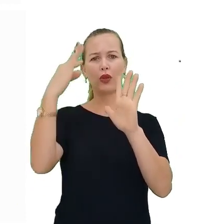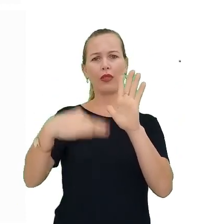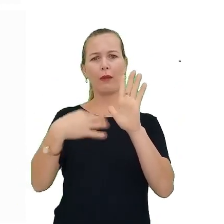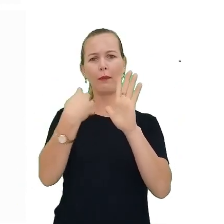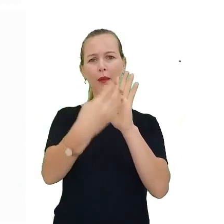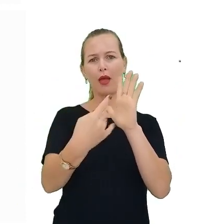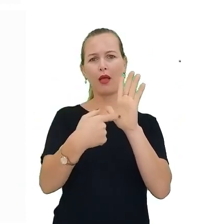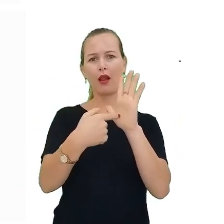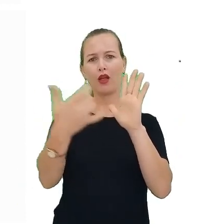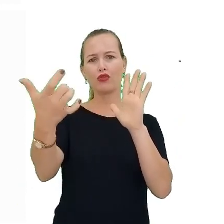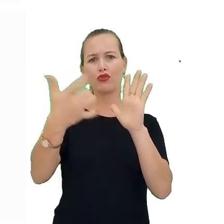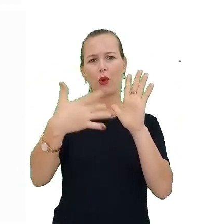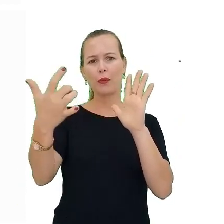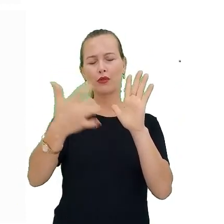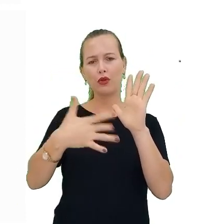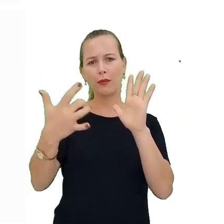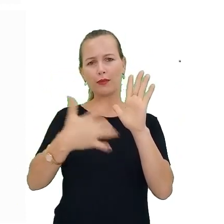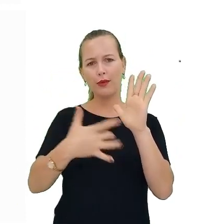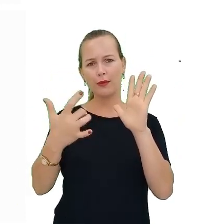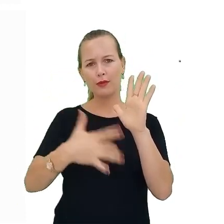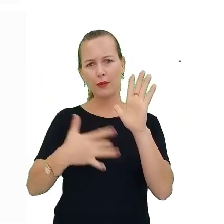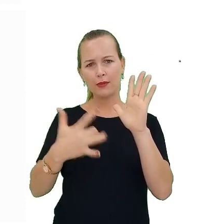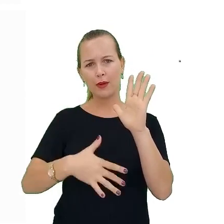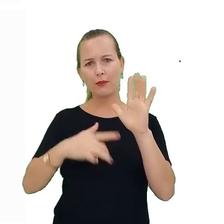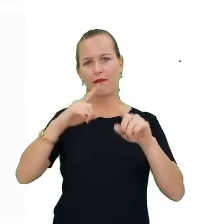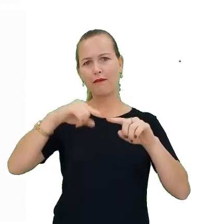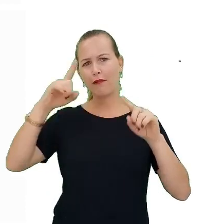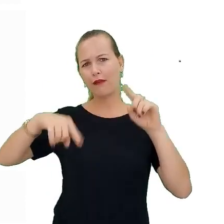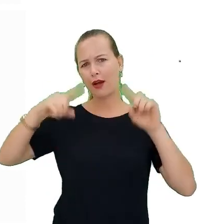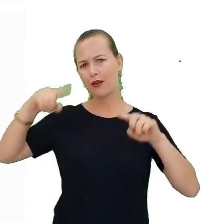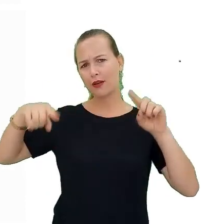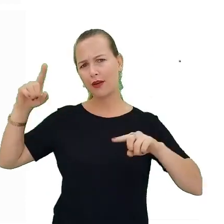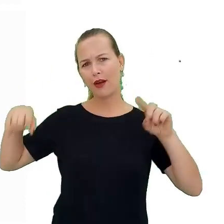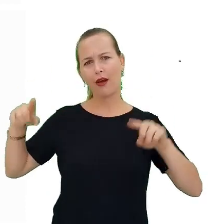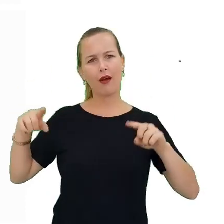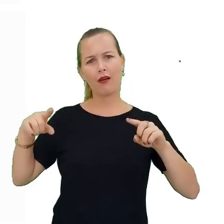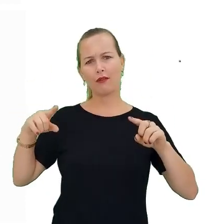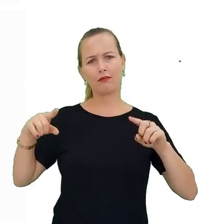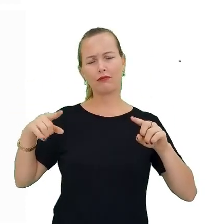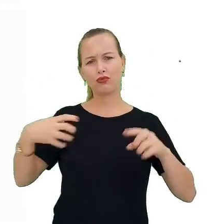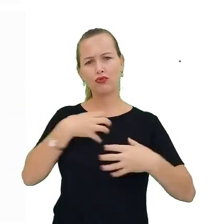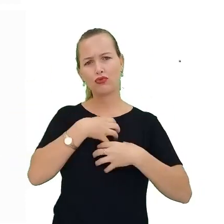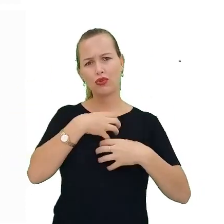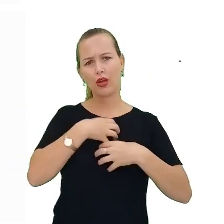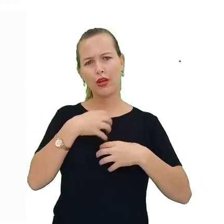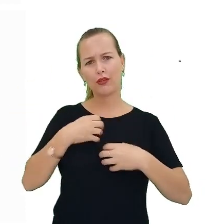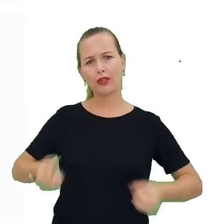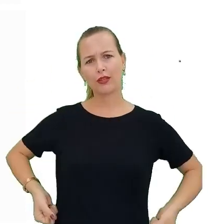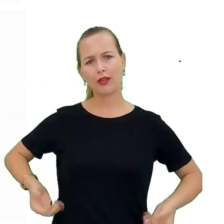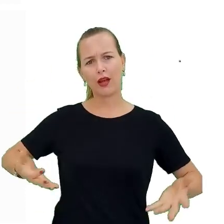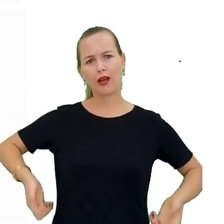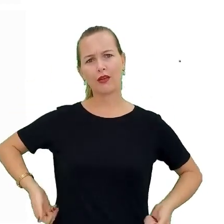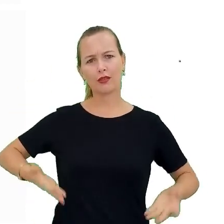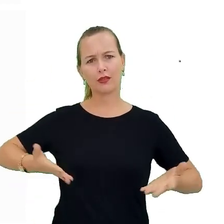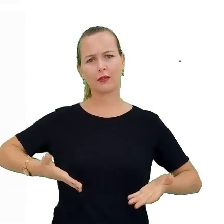tabela, porque o que foi sobrando em cada etapa vai variar de acordo com a maneira que o dinheiro é gasto.